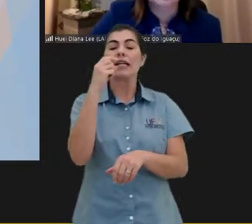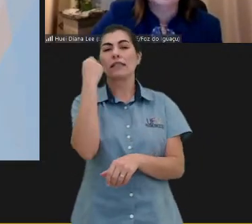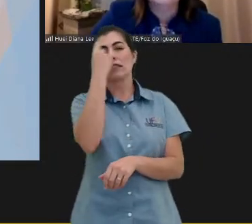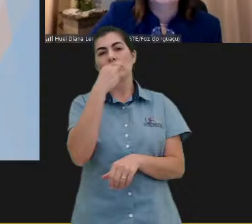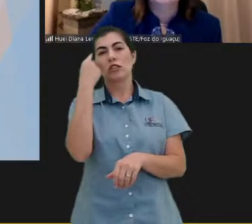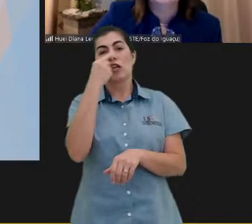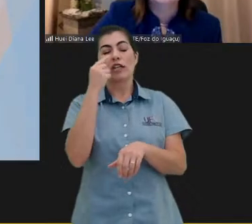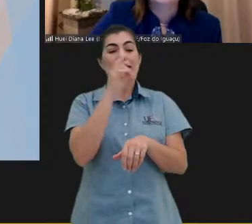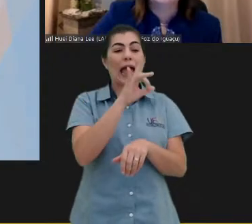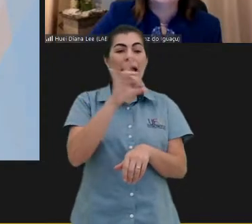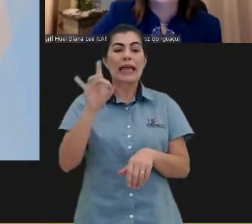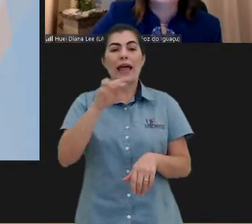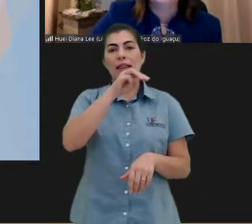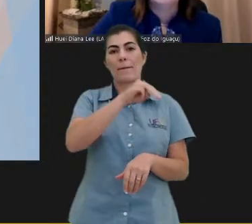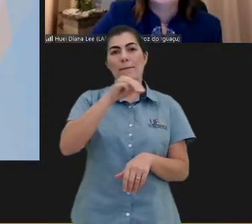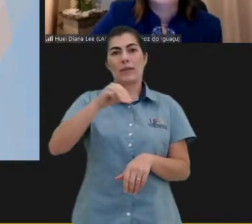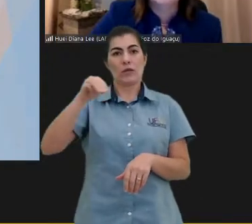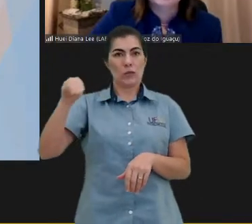cada minuto.